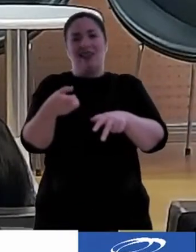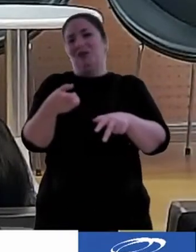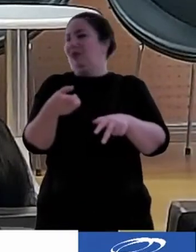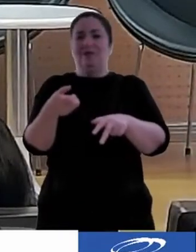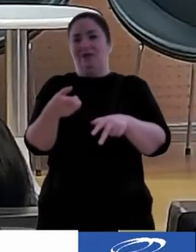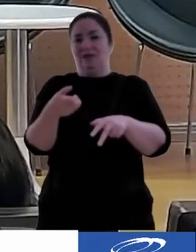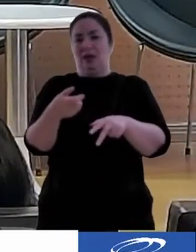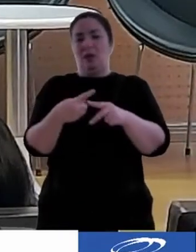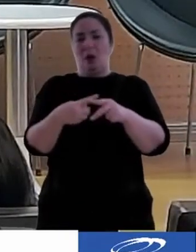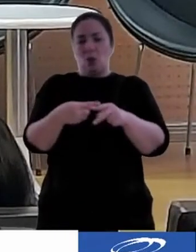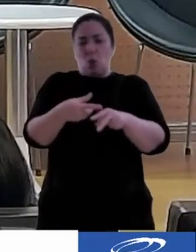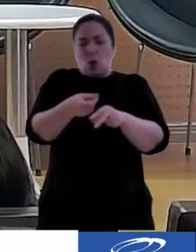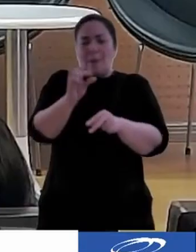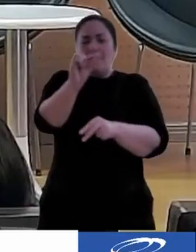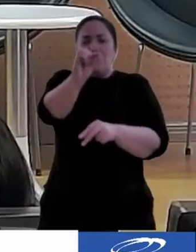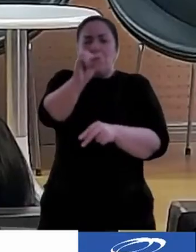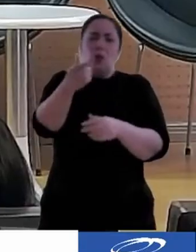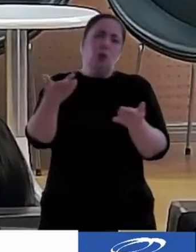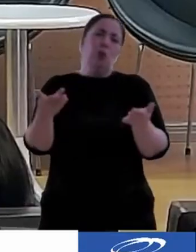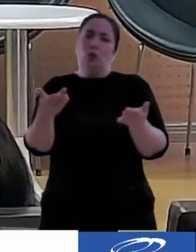é muito pequeno para essa inoculação.